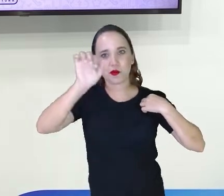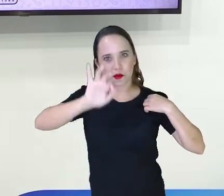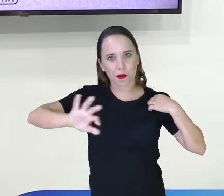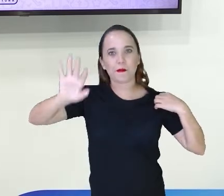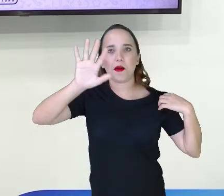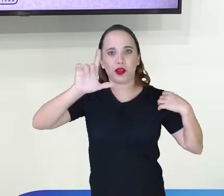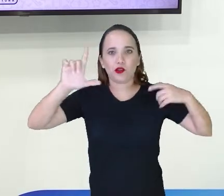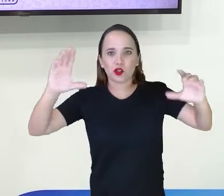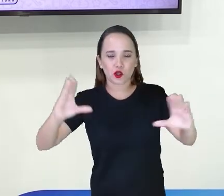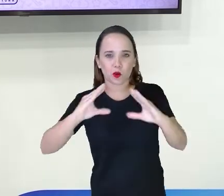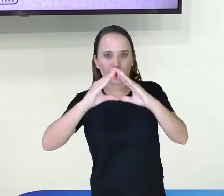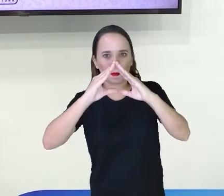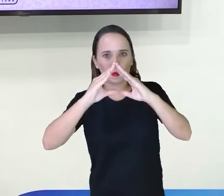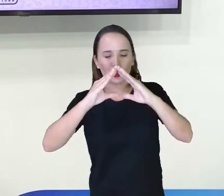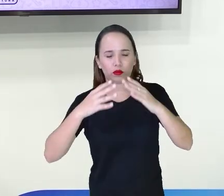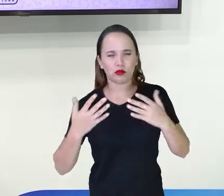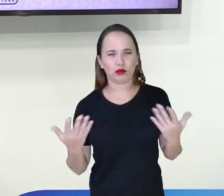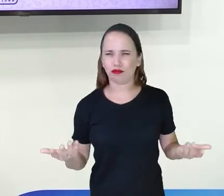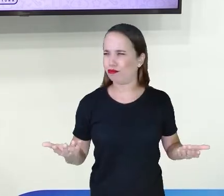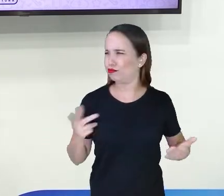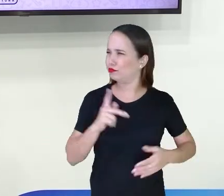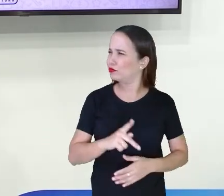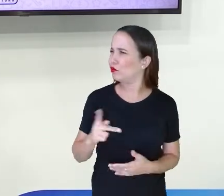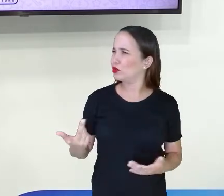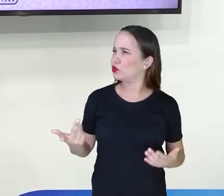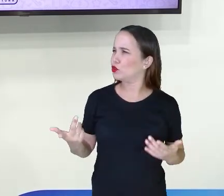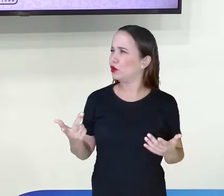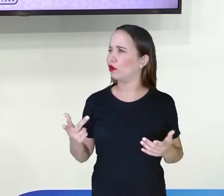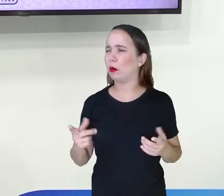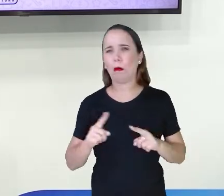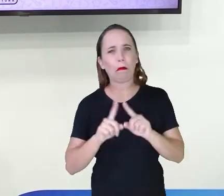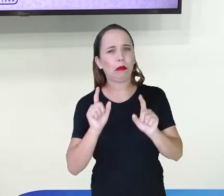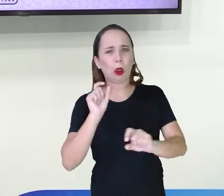pirâmide. Oxe, professora, e o que